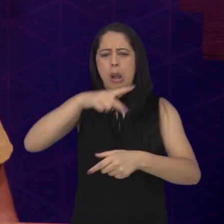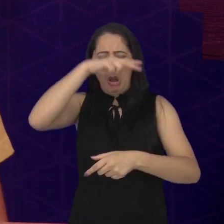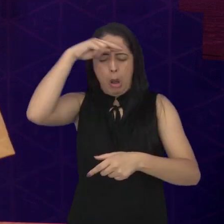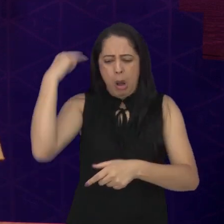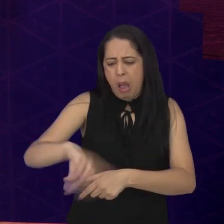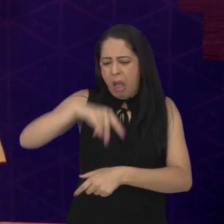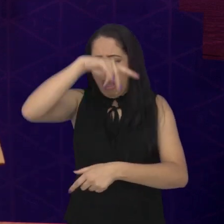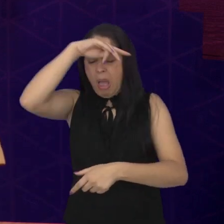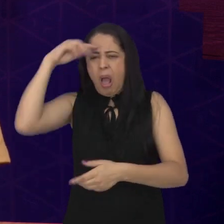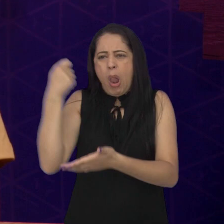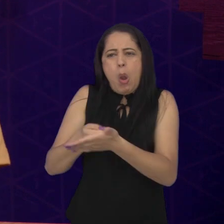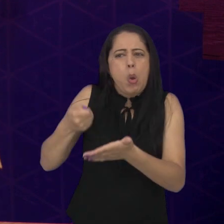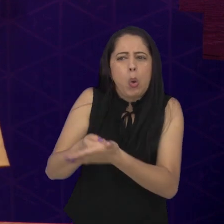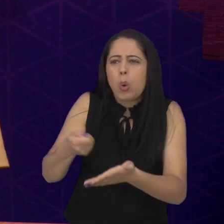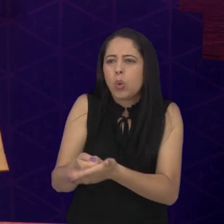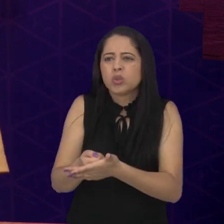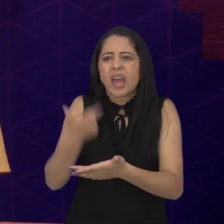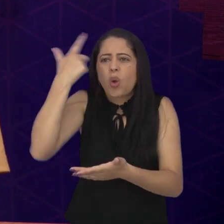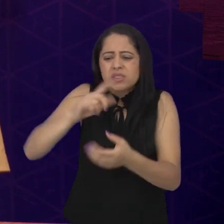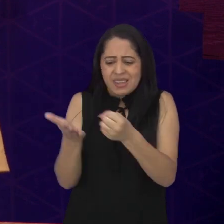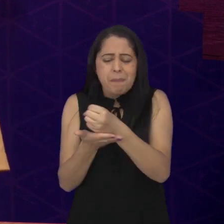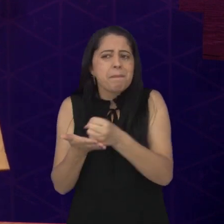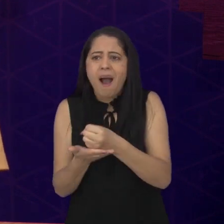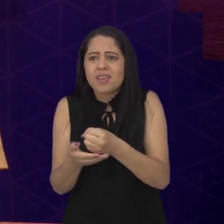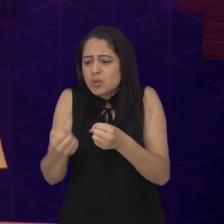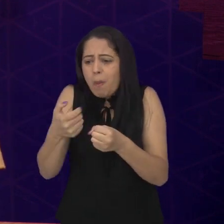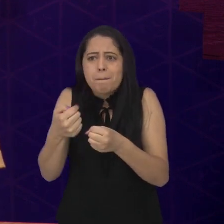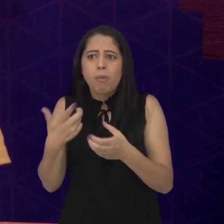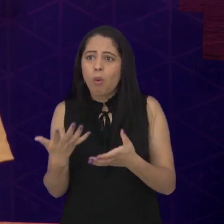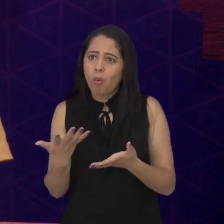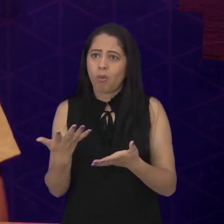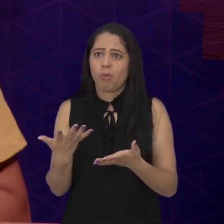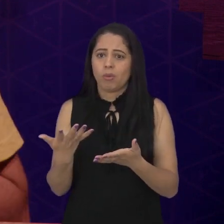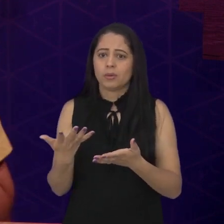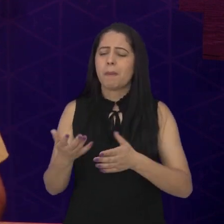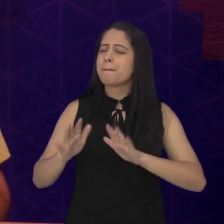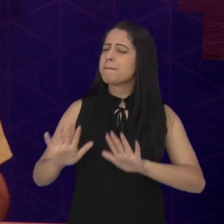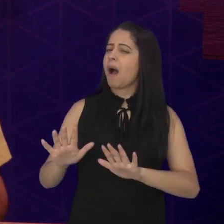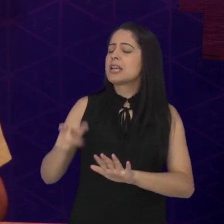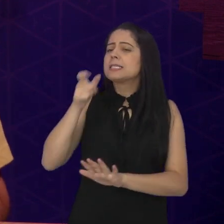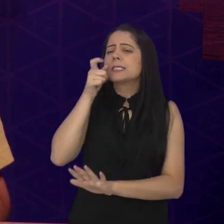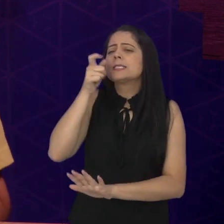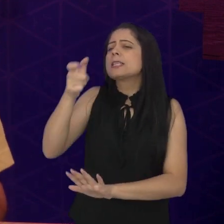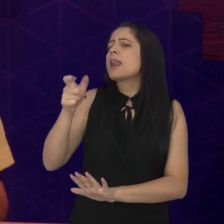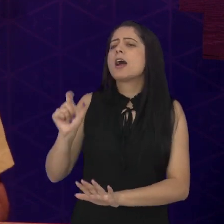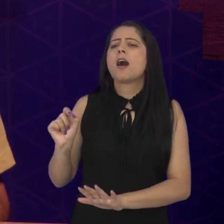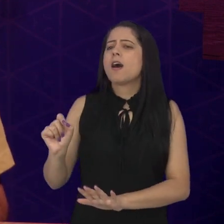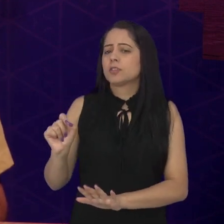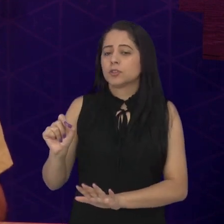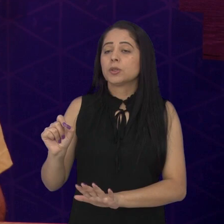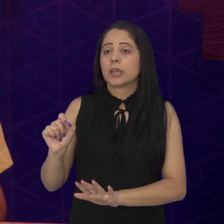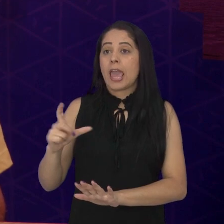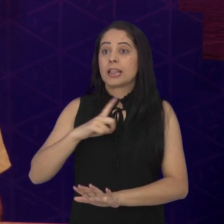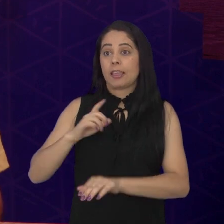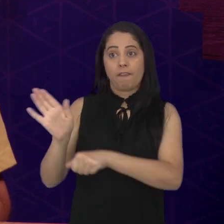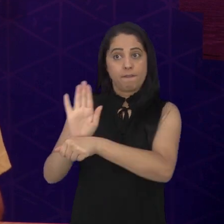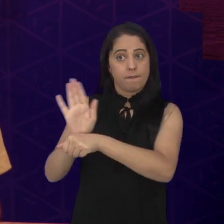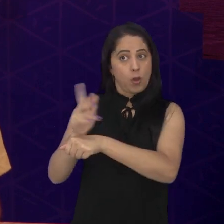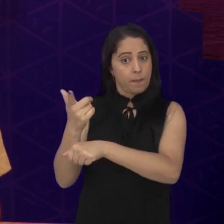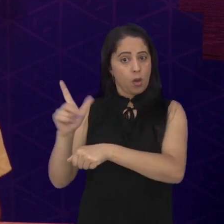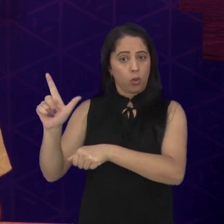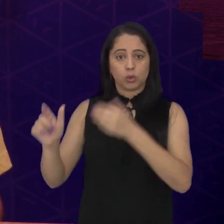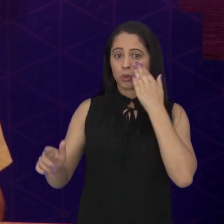para conseguir um mínimo, o básico na vida, né? Mas eu acho muito interessante também